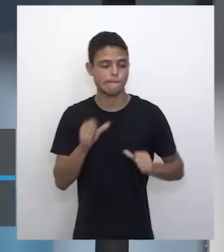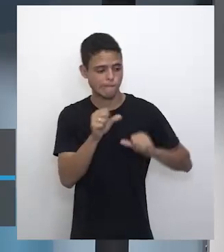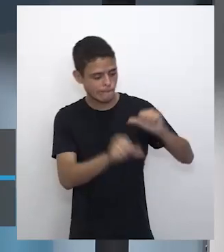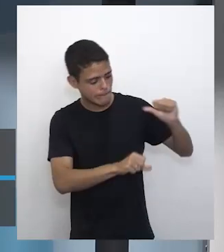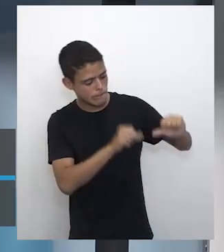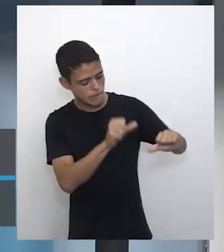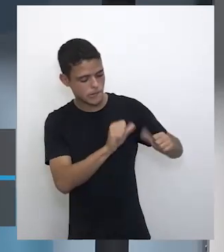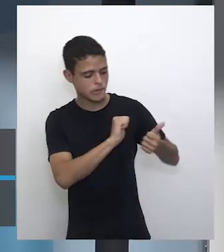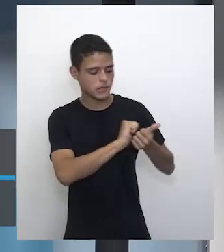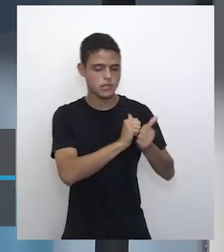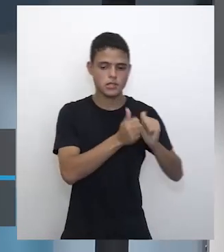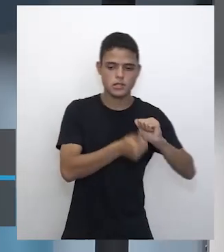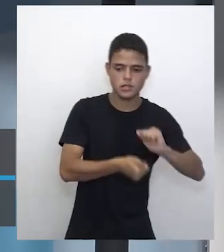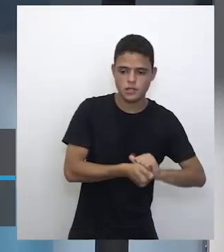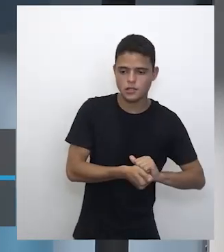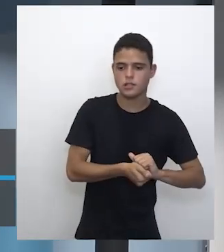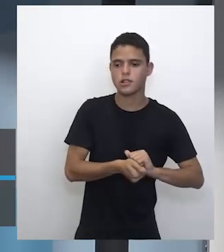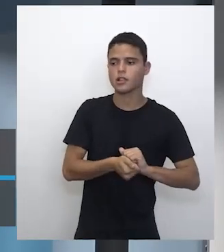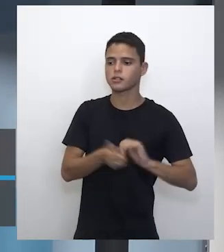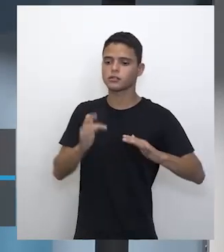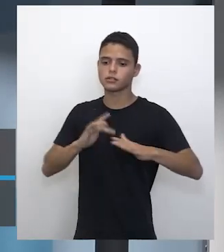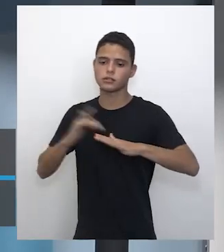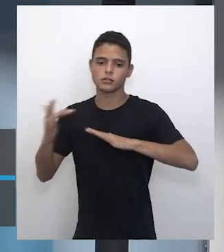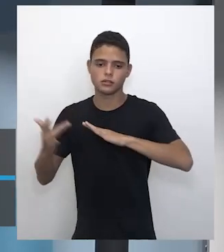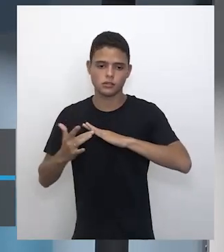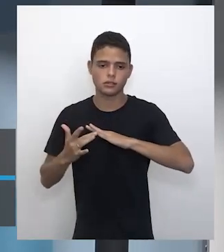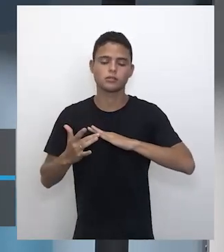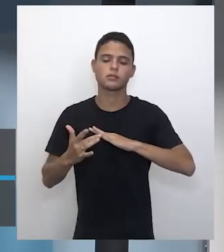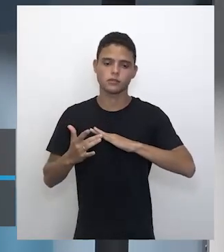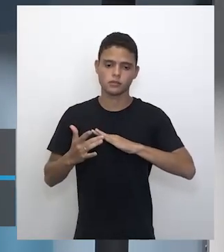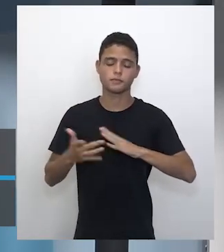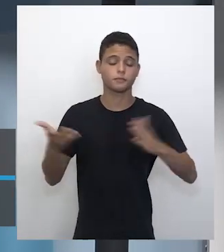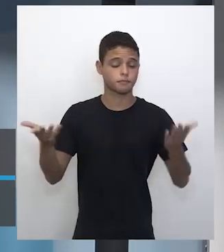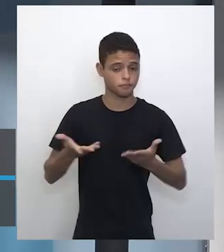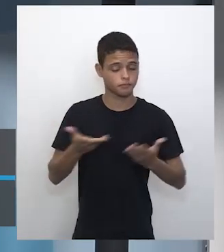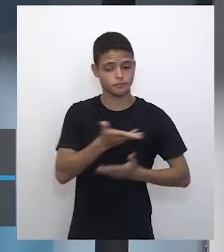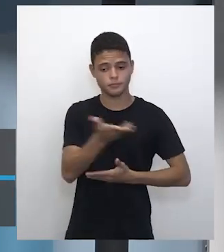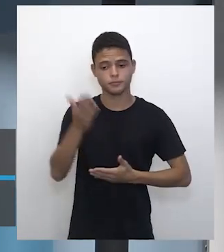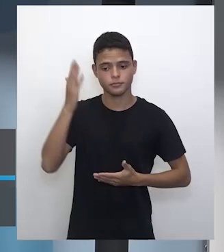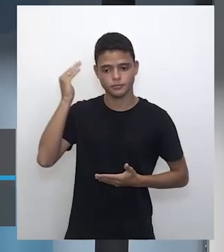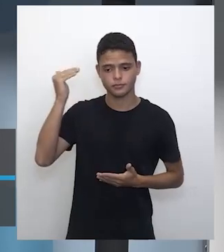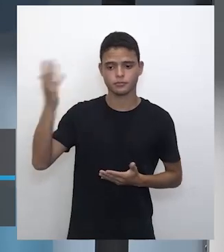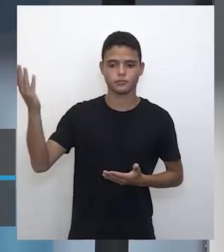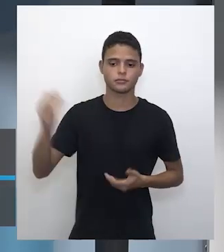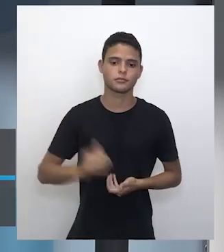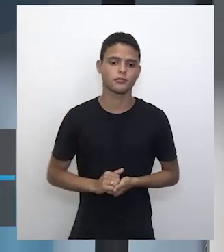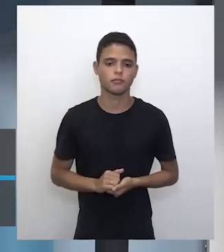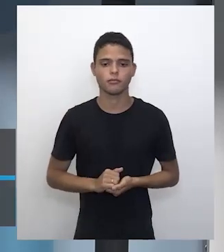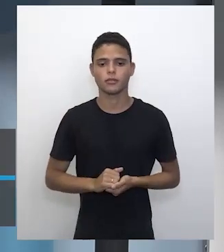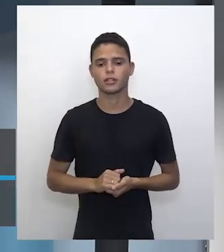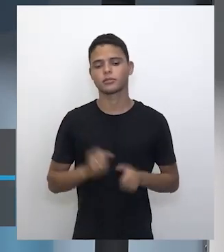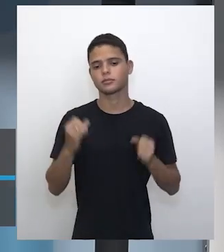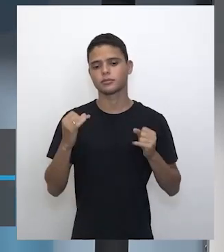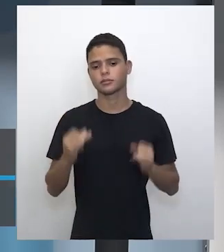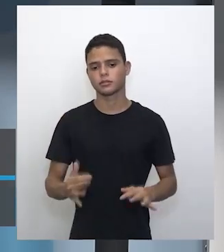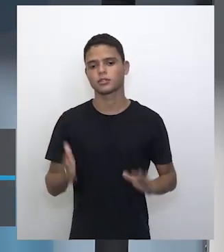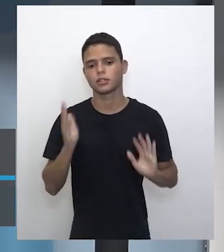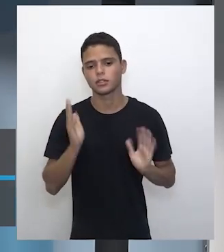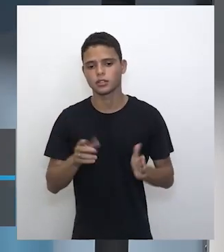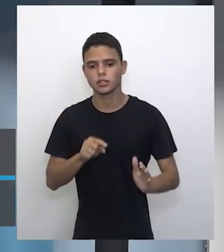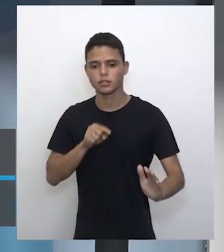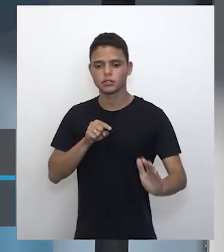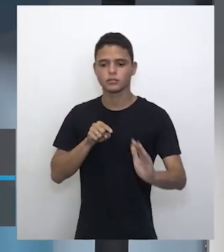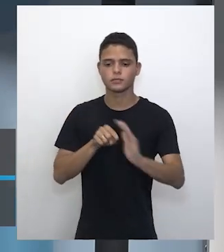mudança, ganhando espaço aí nas redes sociais. Então, quem não queria ter nome hoje, ganha com isso. Né? Acho que a gente já explicou, então não vou perguntar,